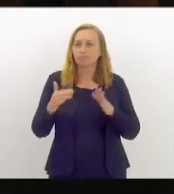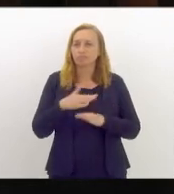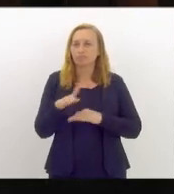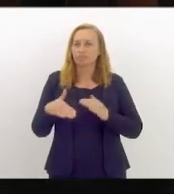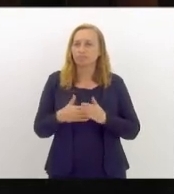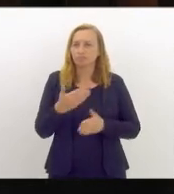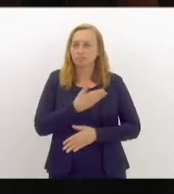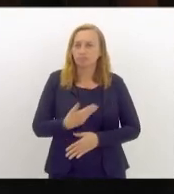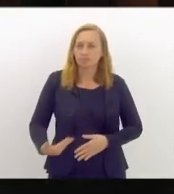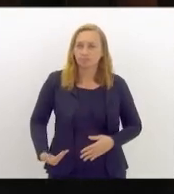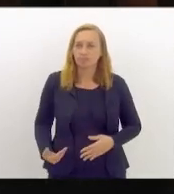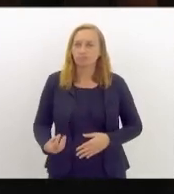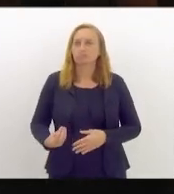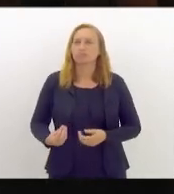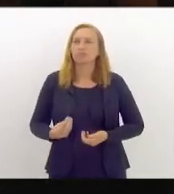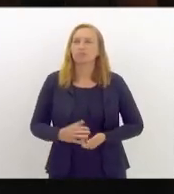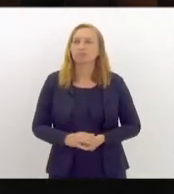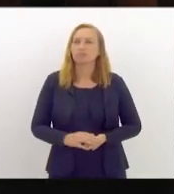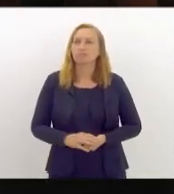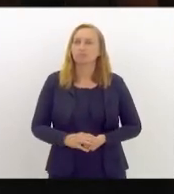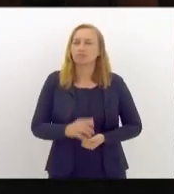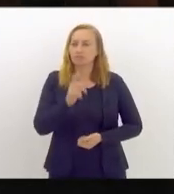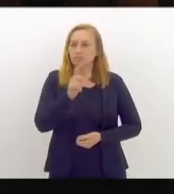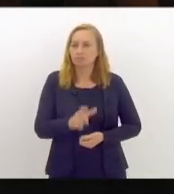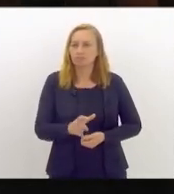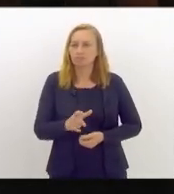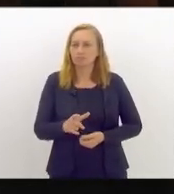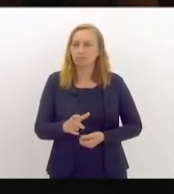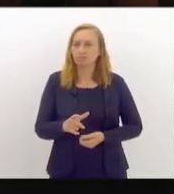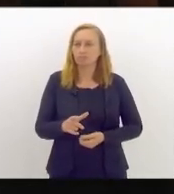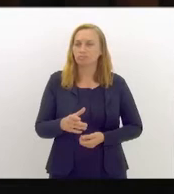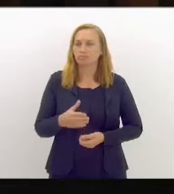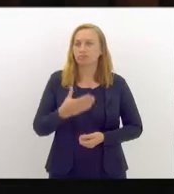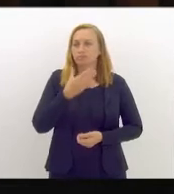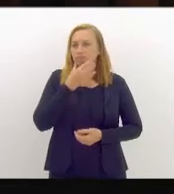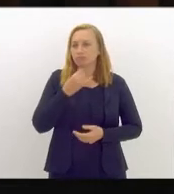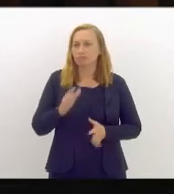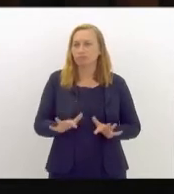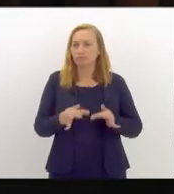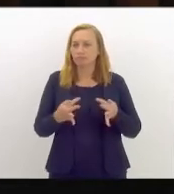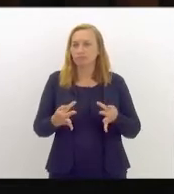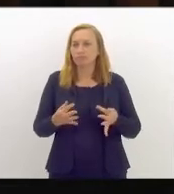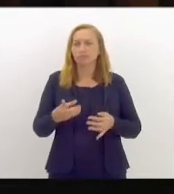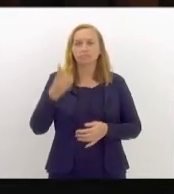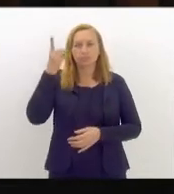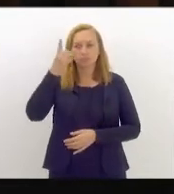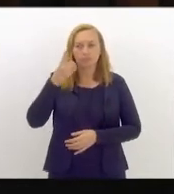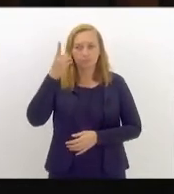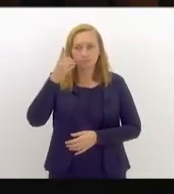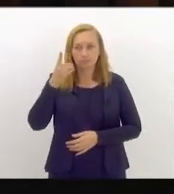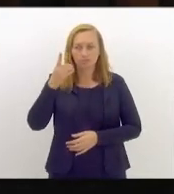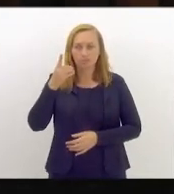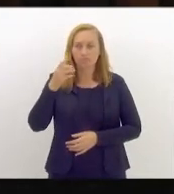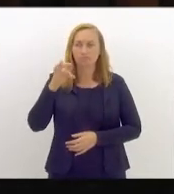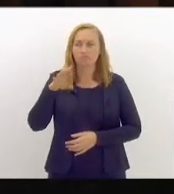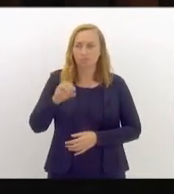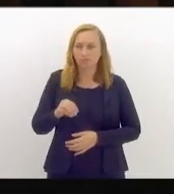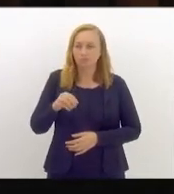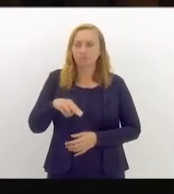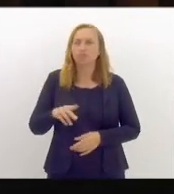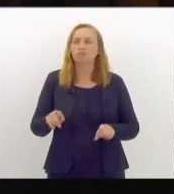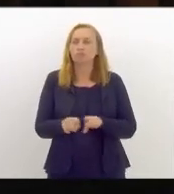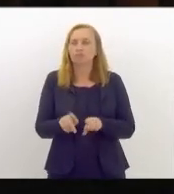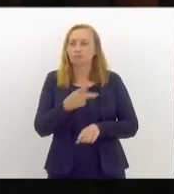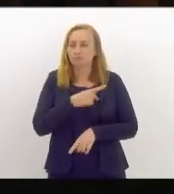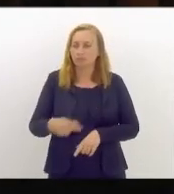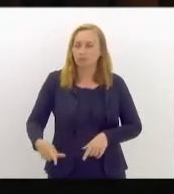autoridades aqui presente na pessoa desse homem de alma Generosa Deputado Elton Cristo e também o presidente da